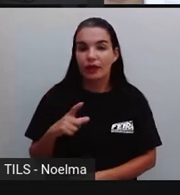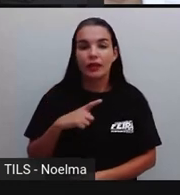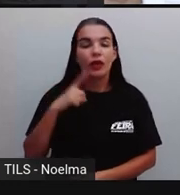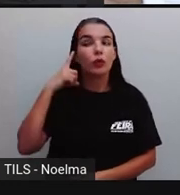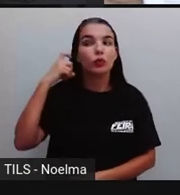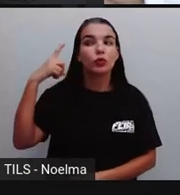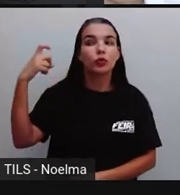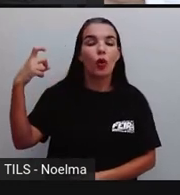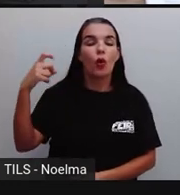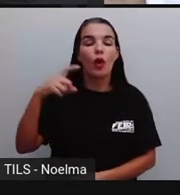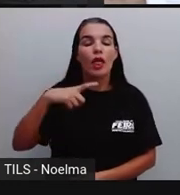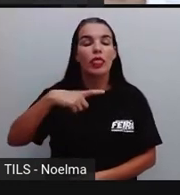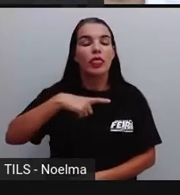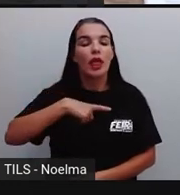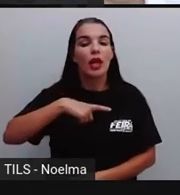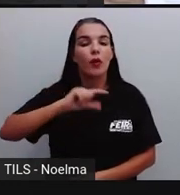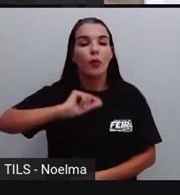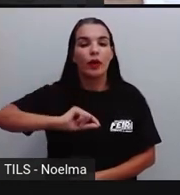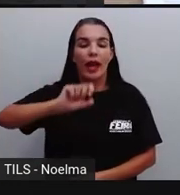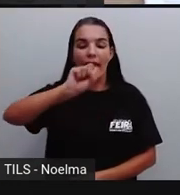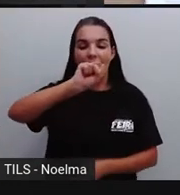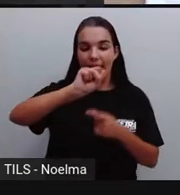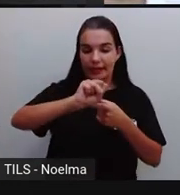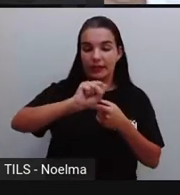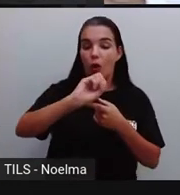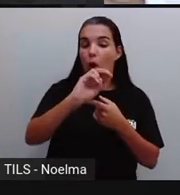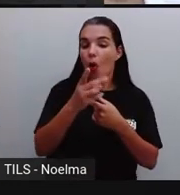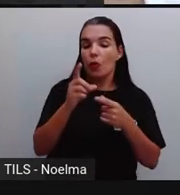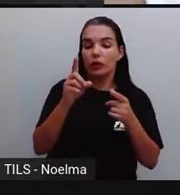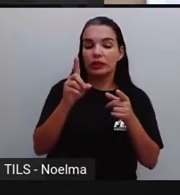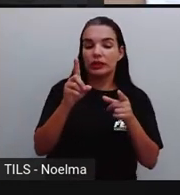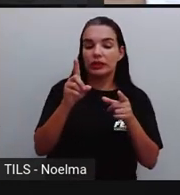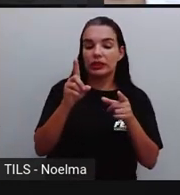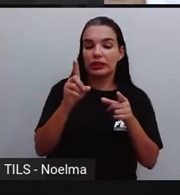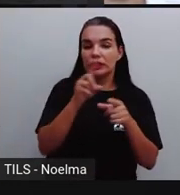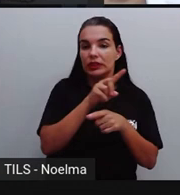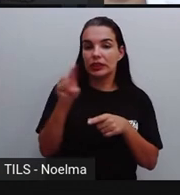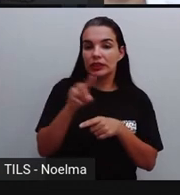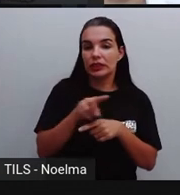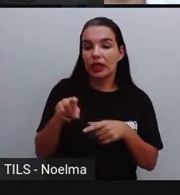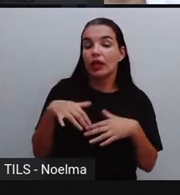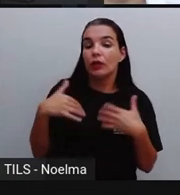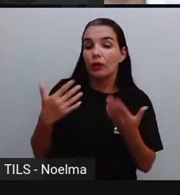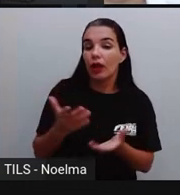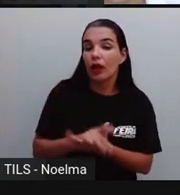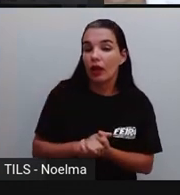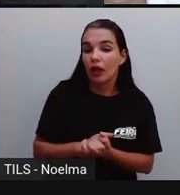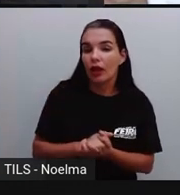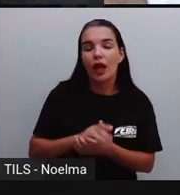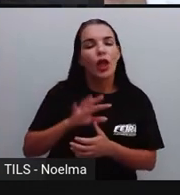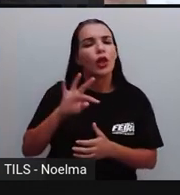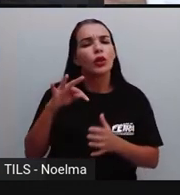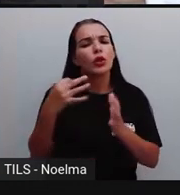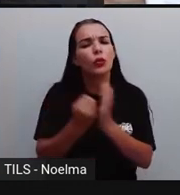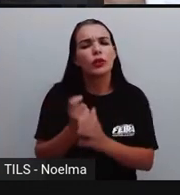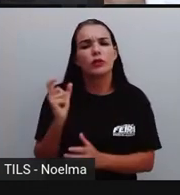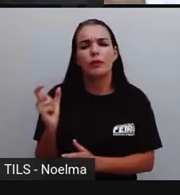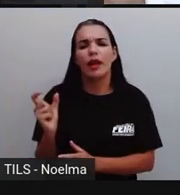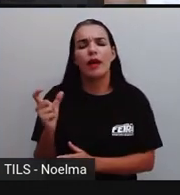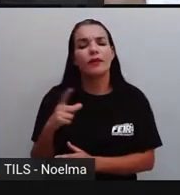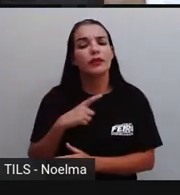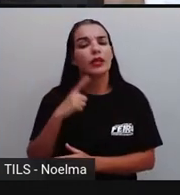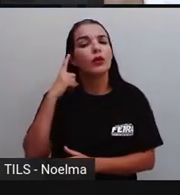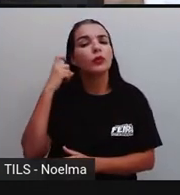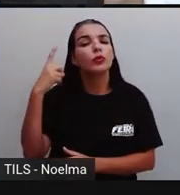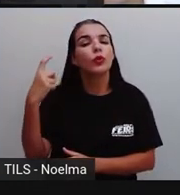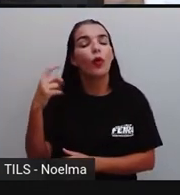Ó, assobio, gesso, girassol, e aí? Todas elas têm o mesmo som.